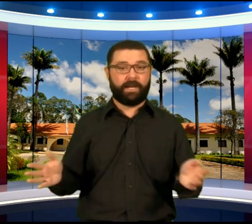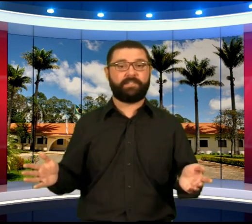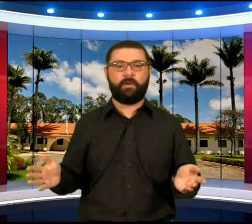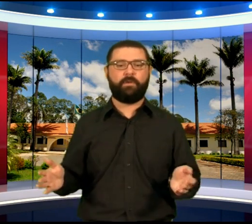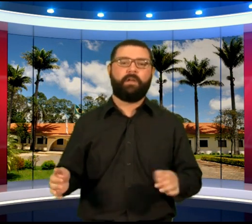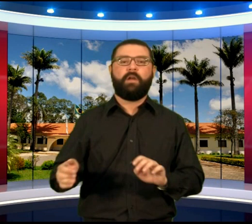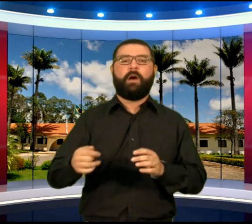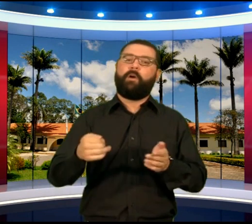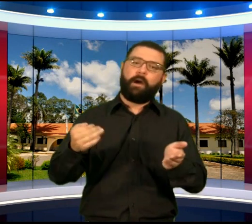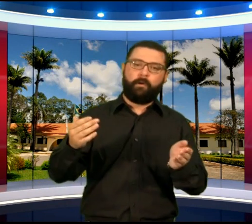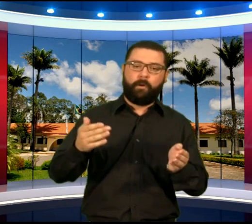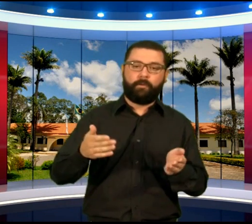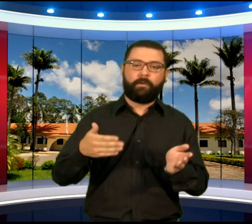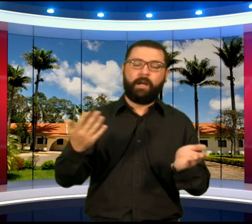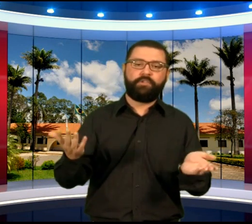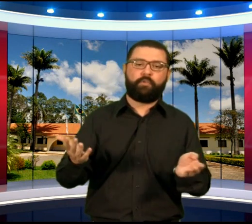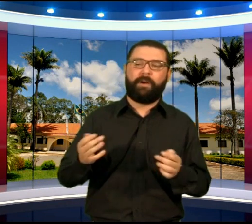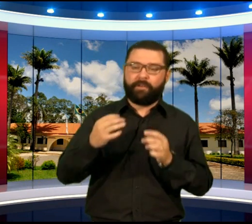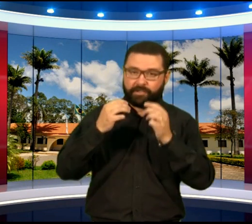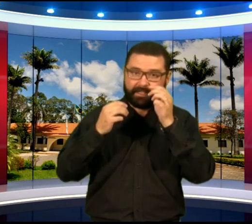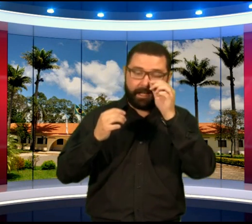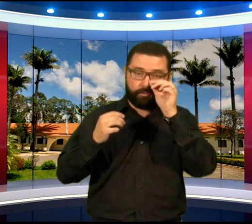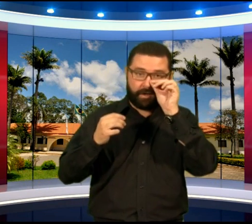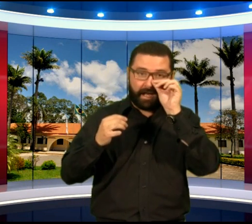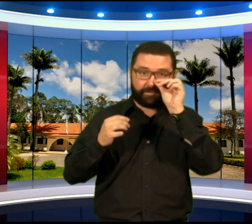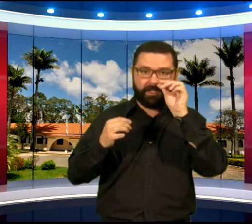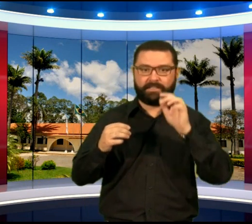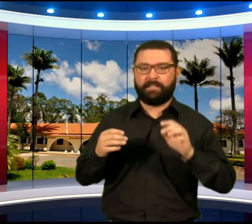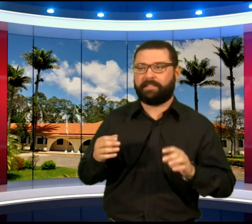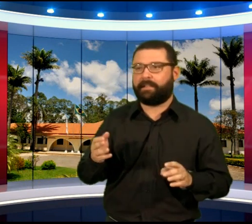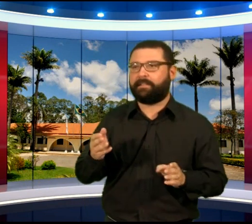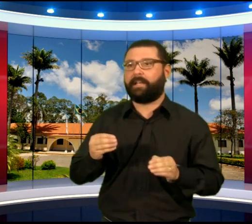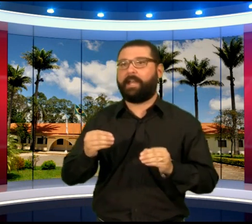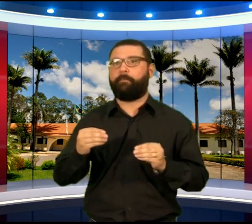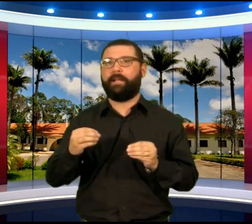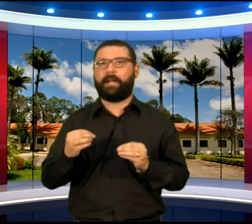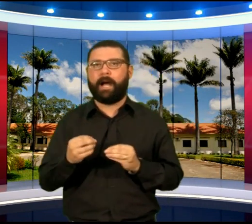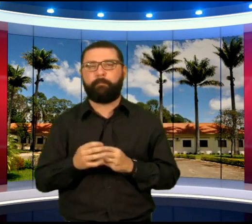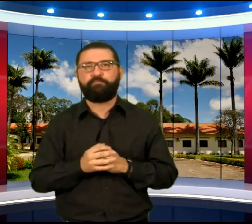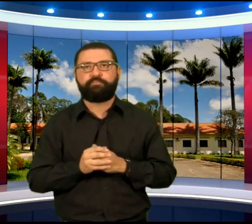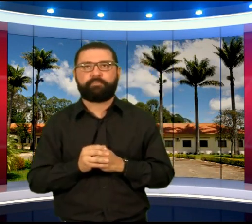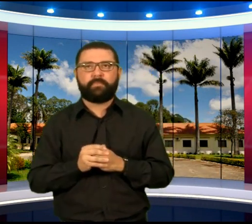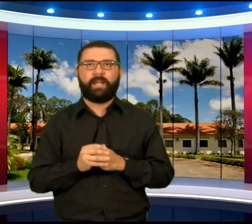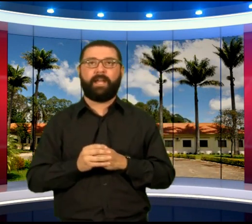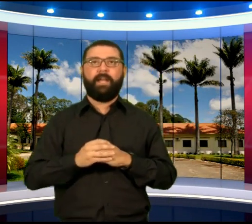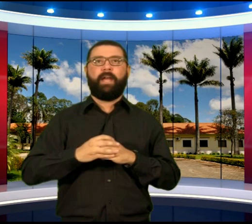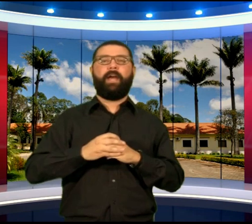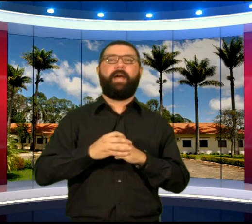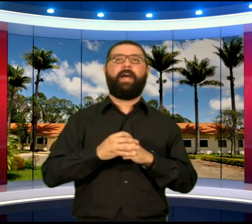velocidade de operação. Ande com uma velocidade, no caso aí, se você quer aplicar